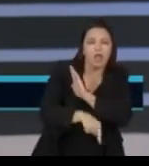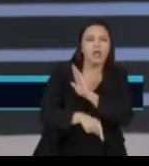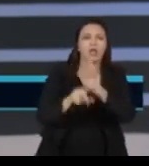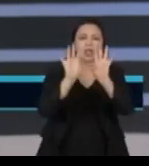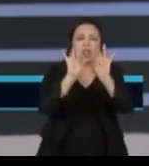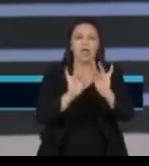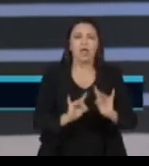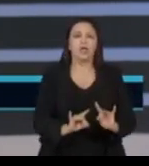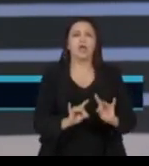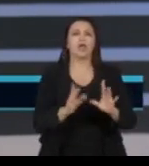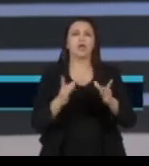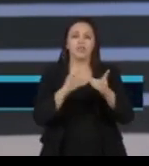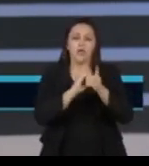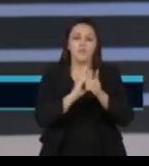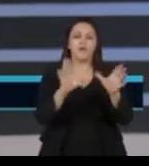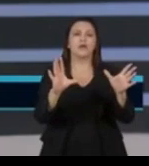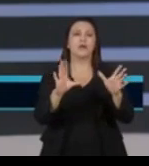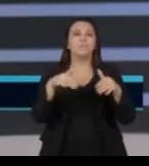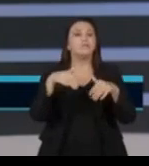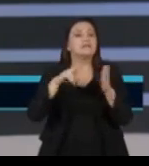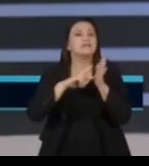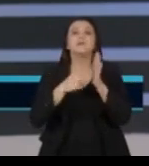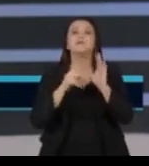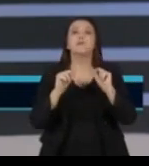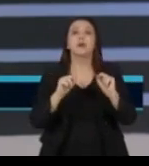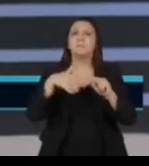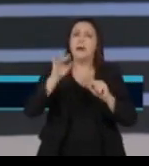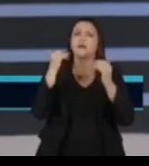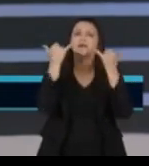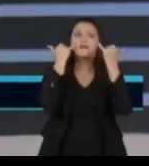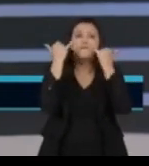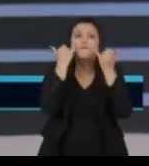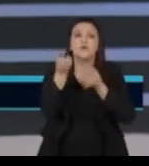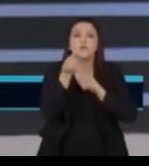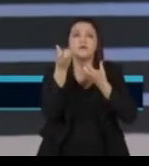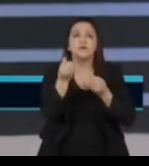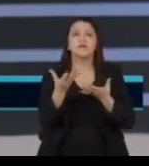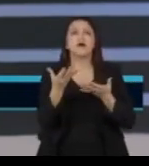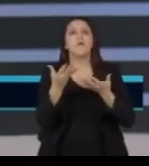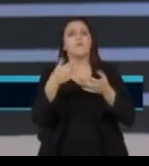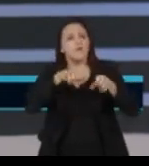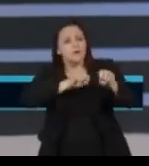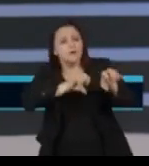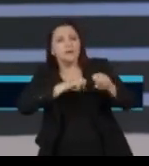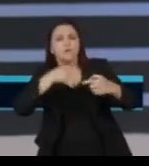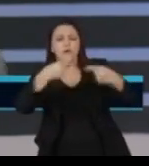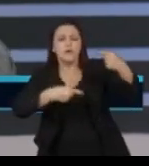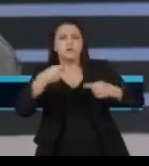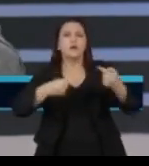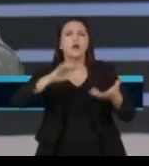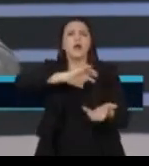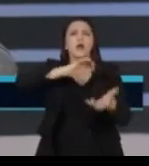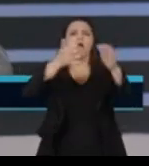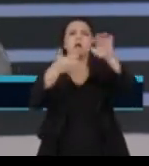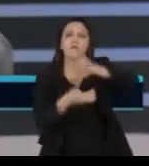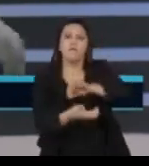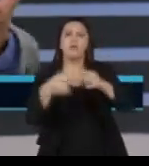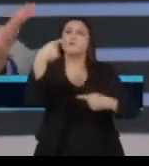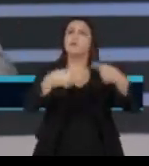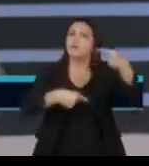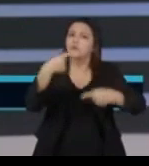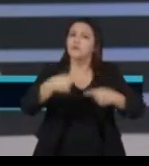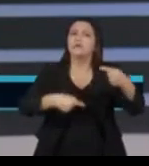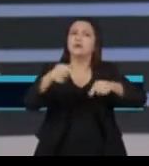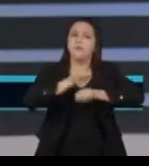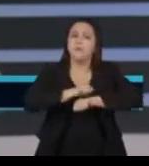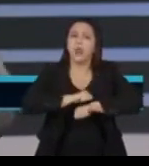democratizar a democracia, mais informação, mais educação política, reformas políticas que realmente